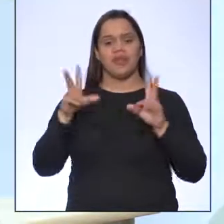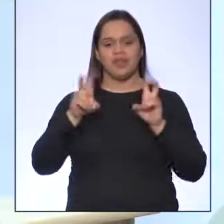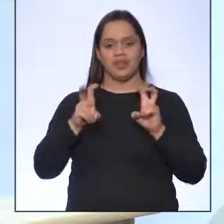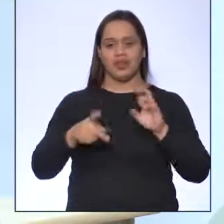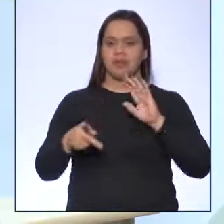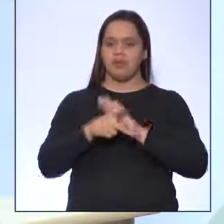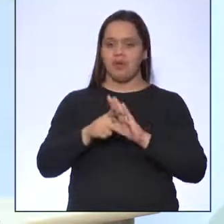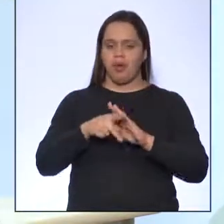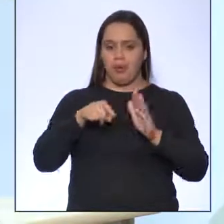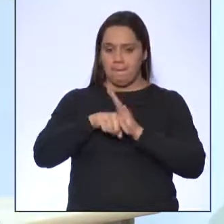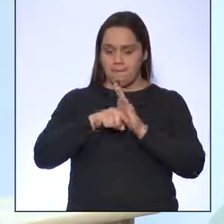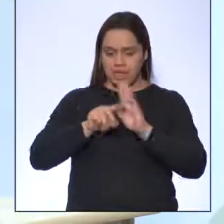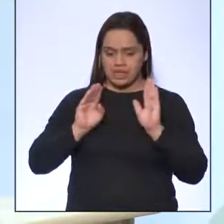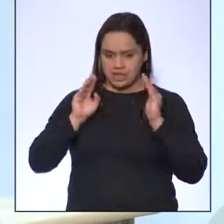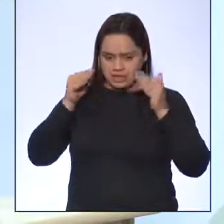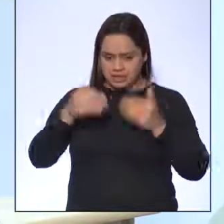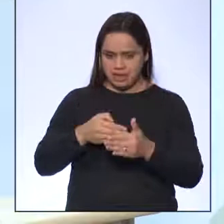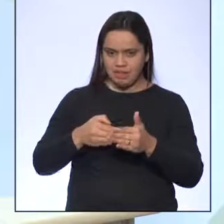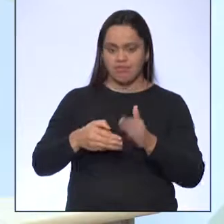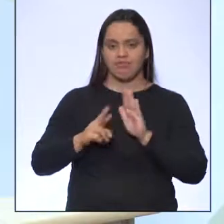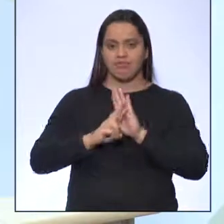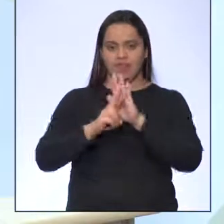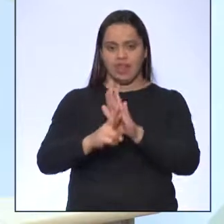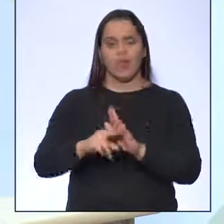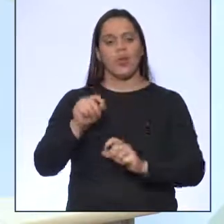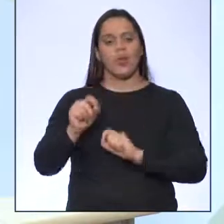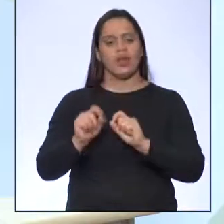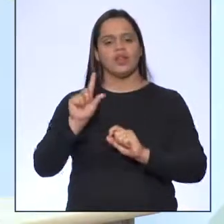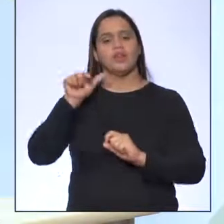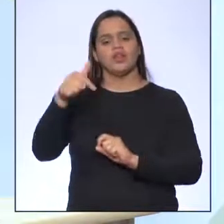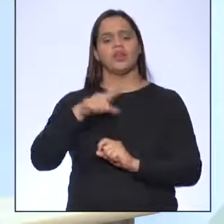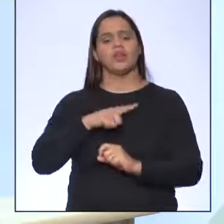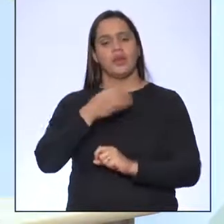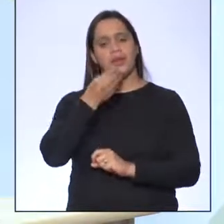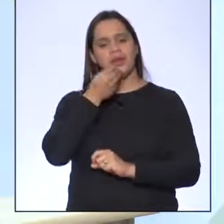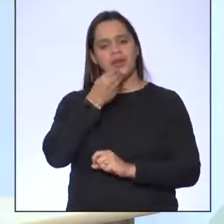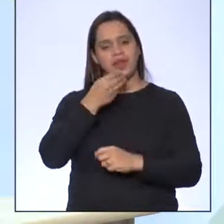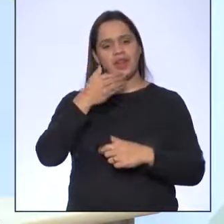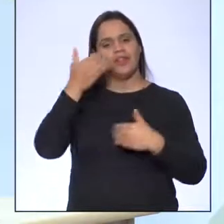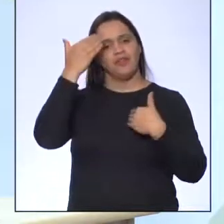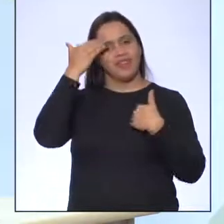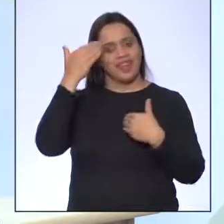a anamorfose. A gente vai ter outras oportunidades. Eu fico muito feliz